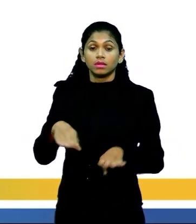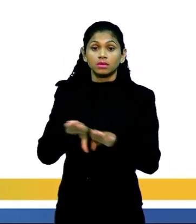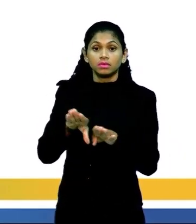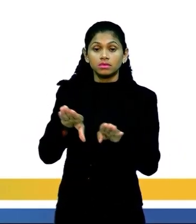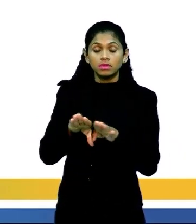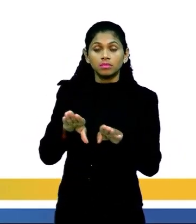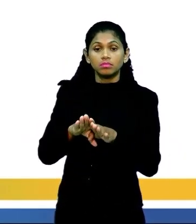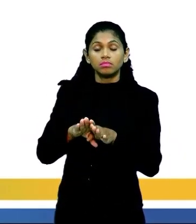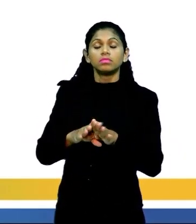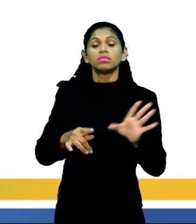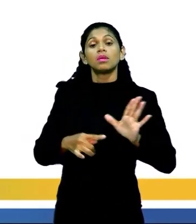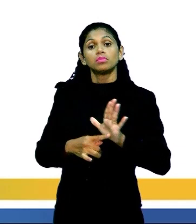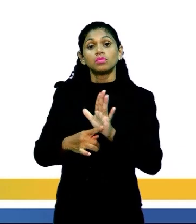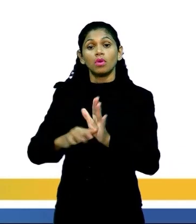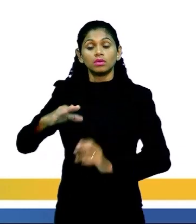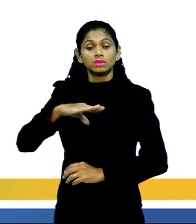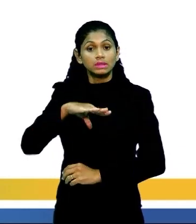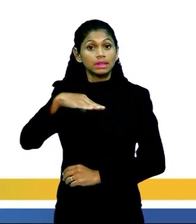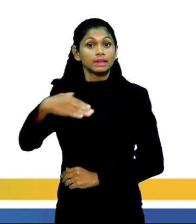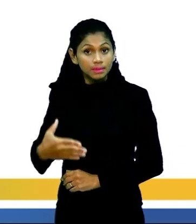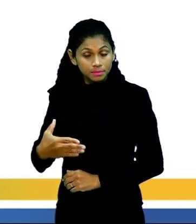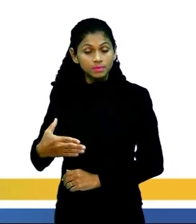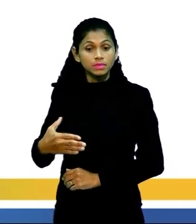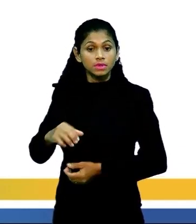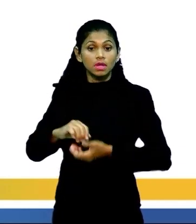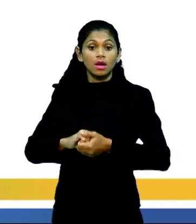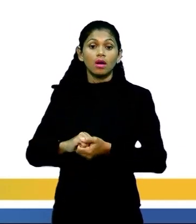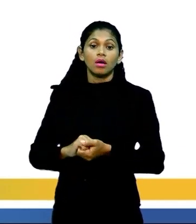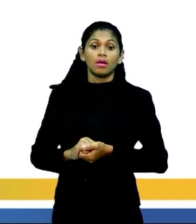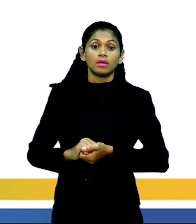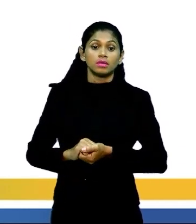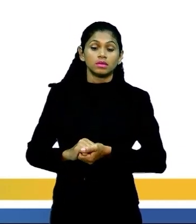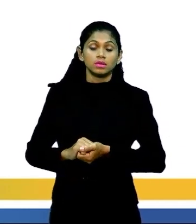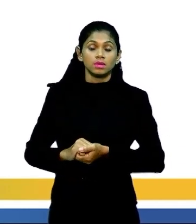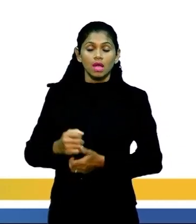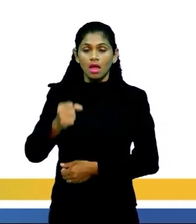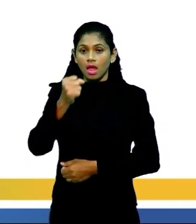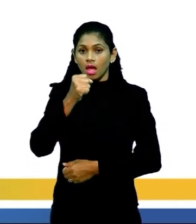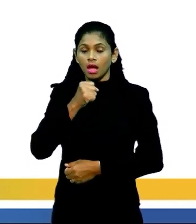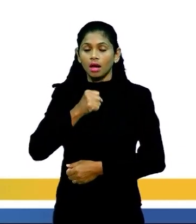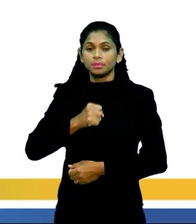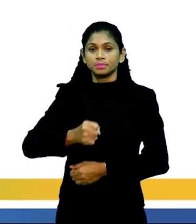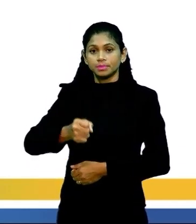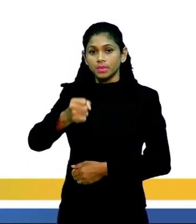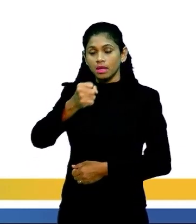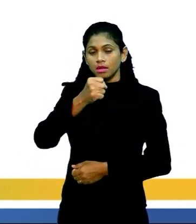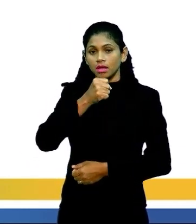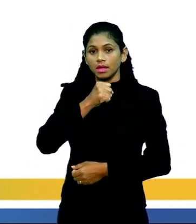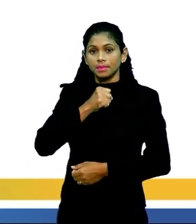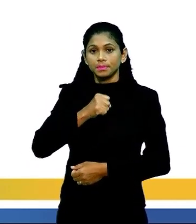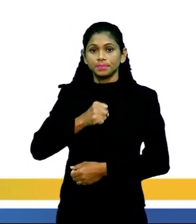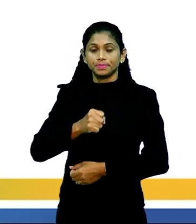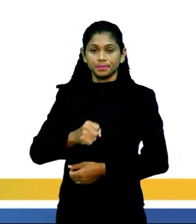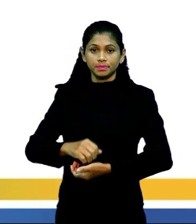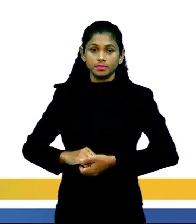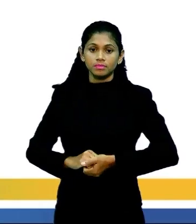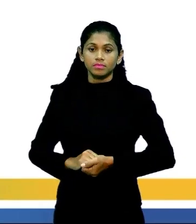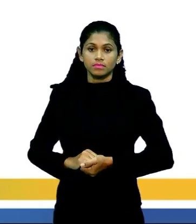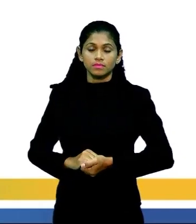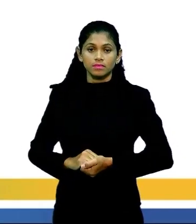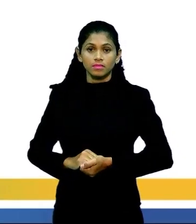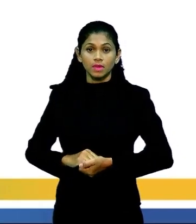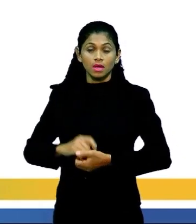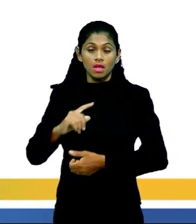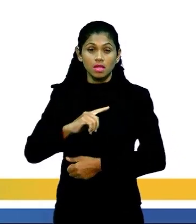expressando capacidade ou habilidade, é tomar sorvete. Nós temos ali a imagem que representa. Nós temos